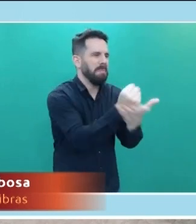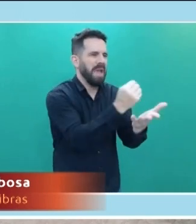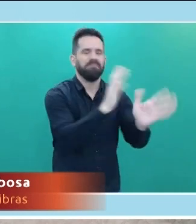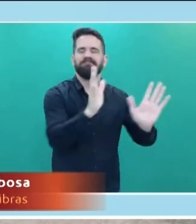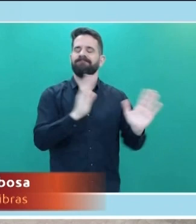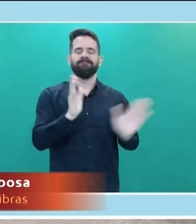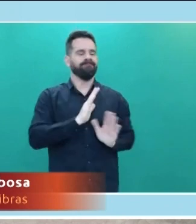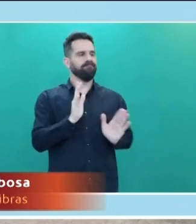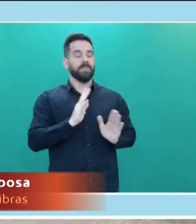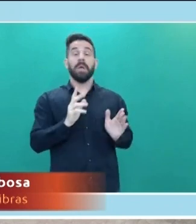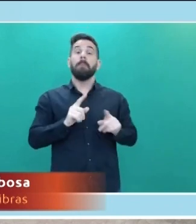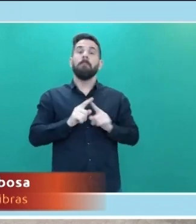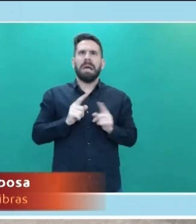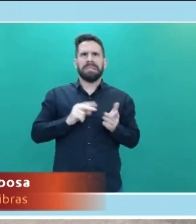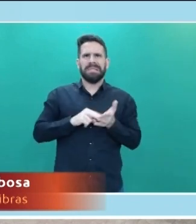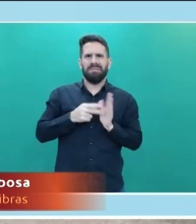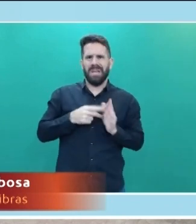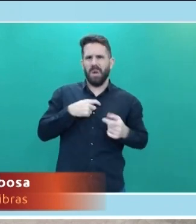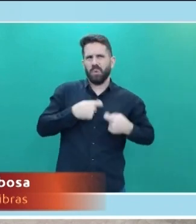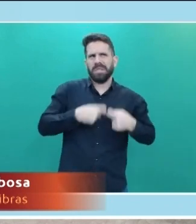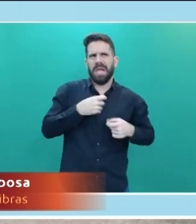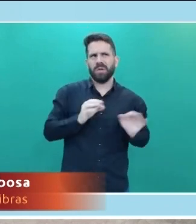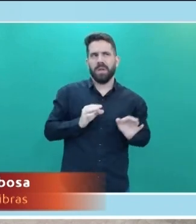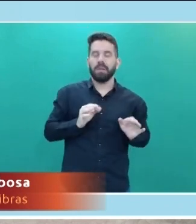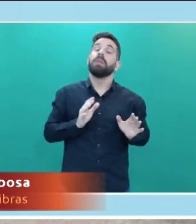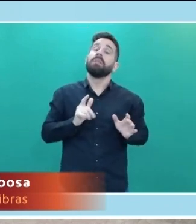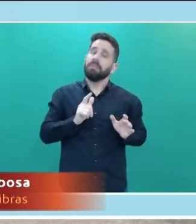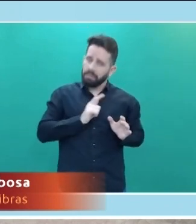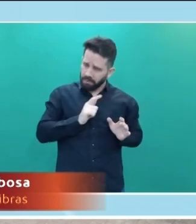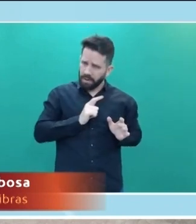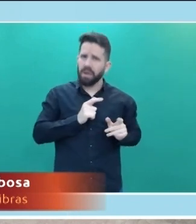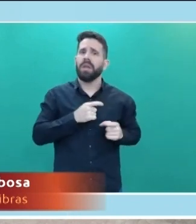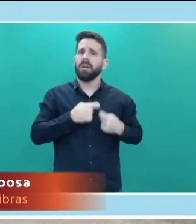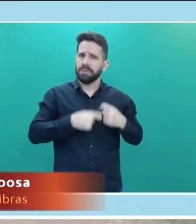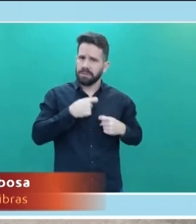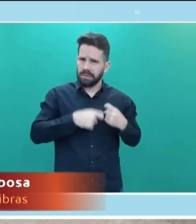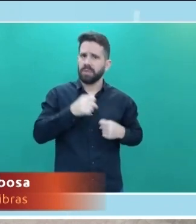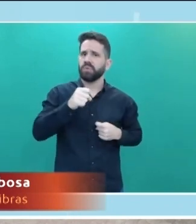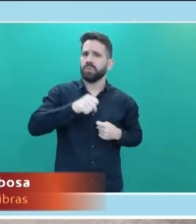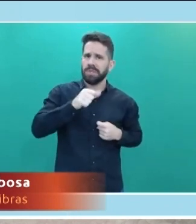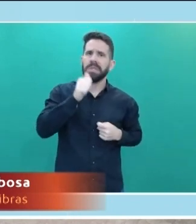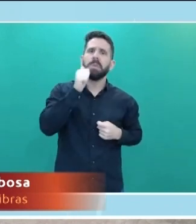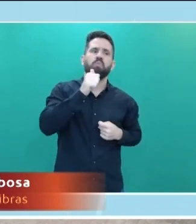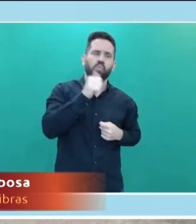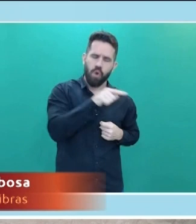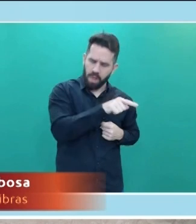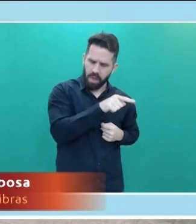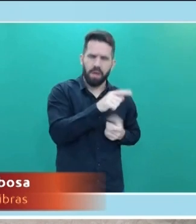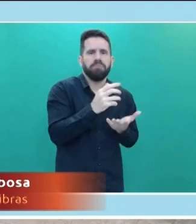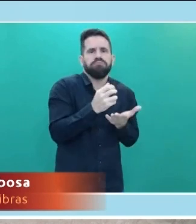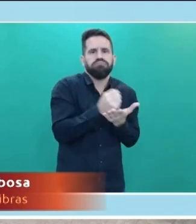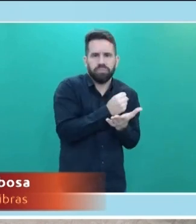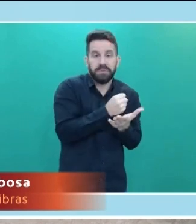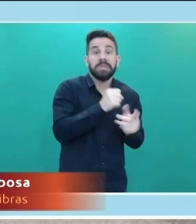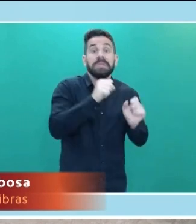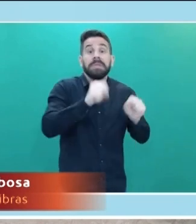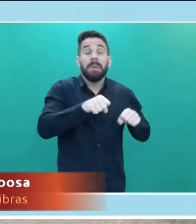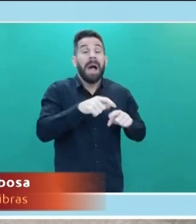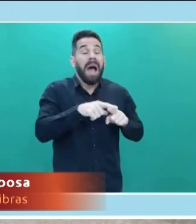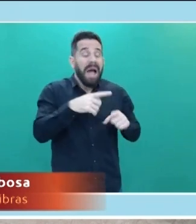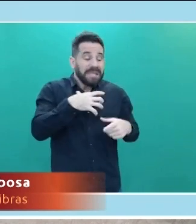se relacionar sexualmente com as mulheres. Eles podem se relacionar, mas sem nenhum tipo de comprometimento afetivo,